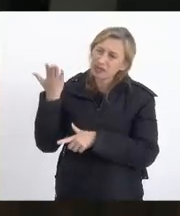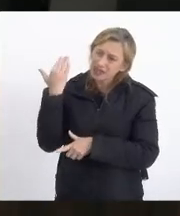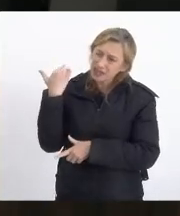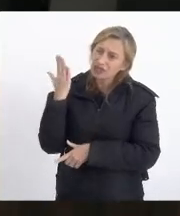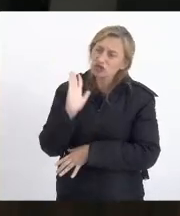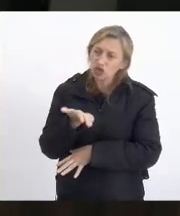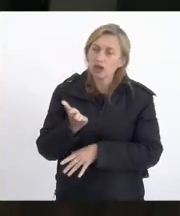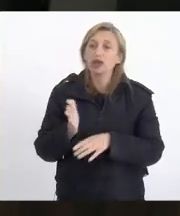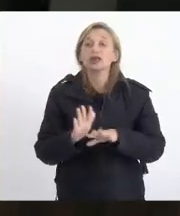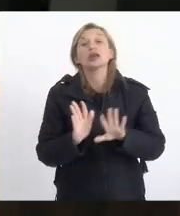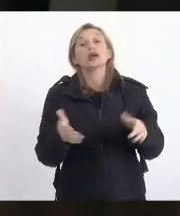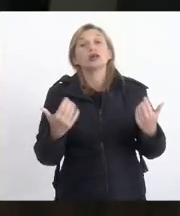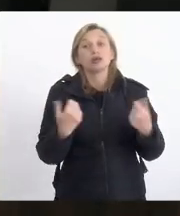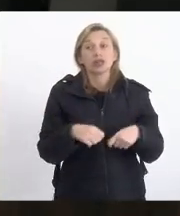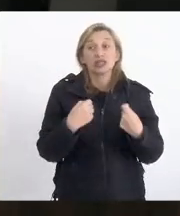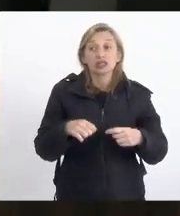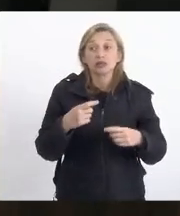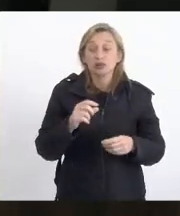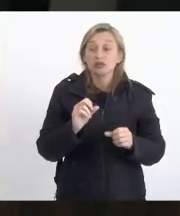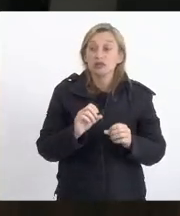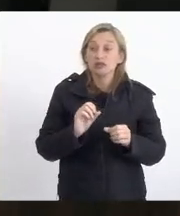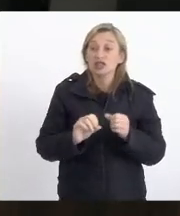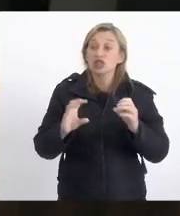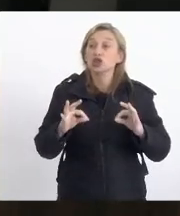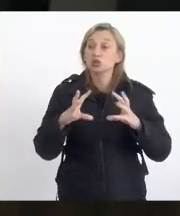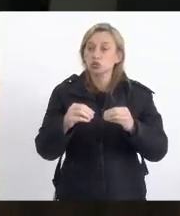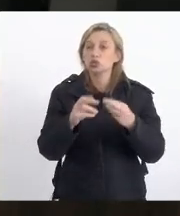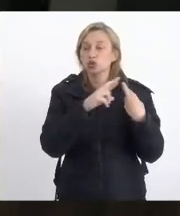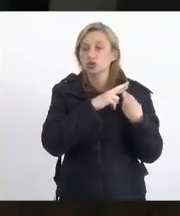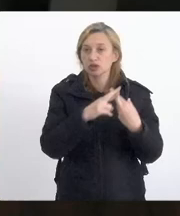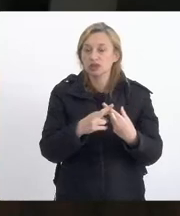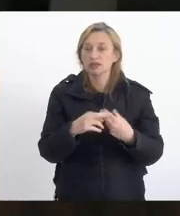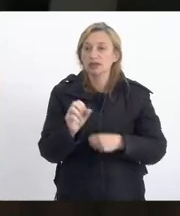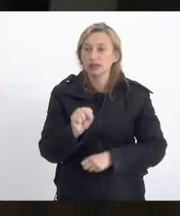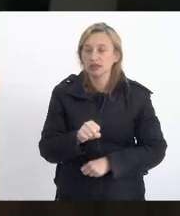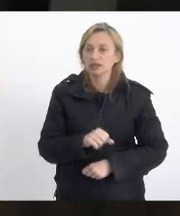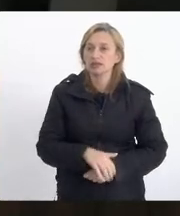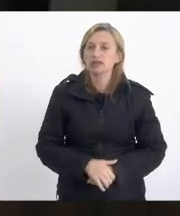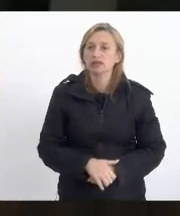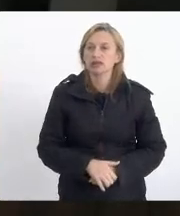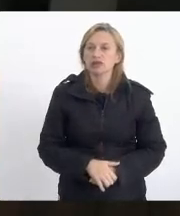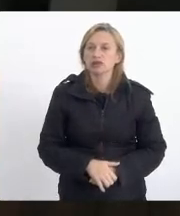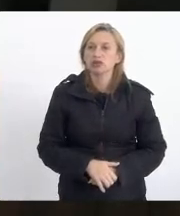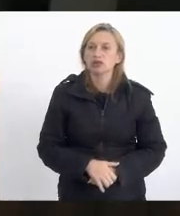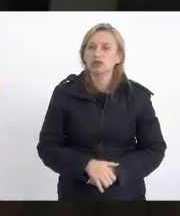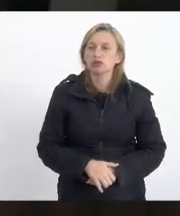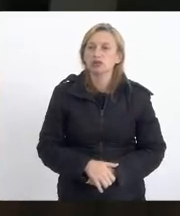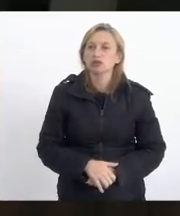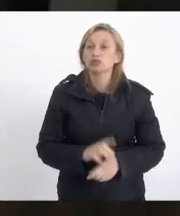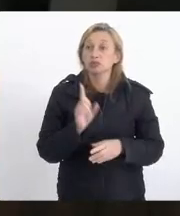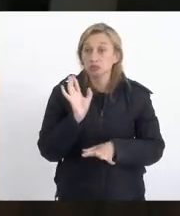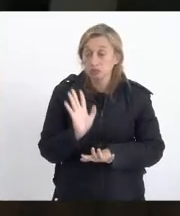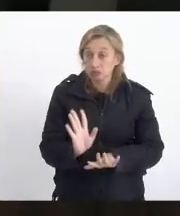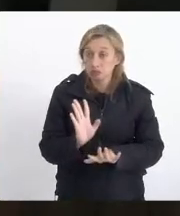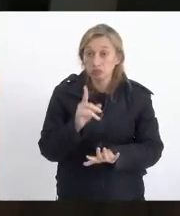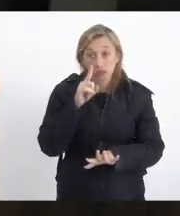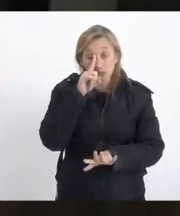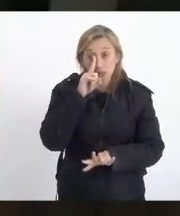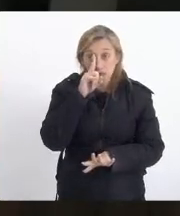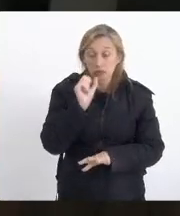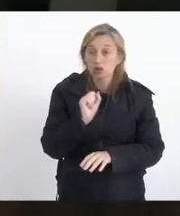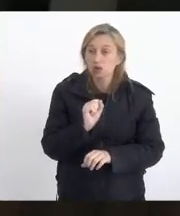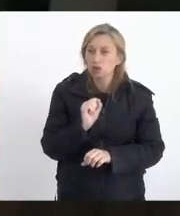Agora, precisamos fazer tudo com muita responsabilidade. Sob o risco de